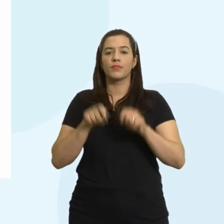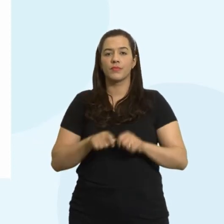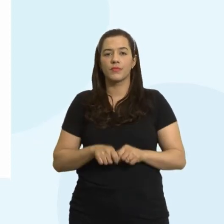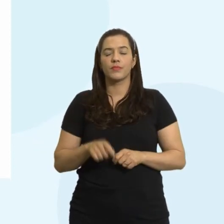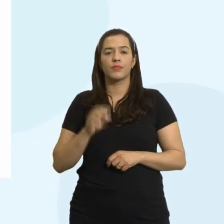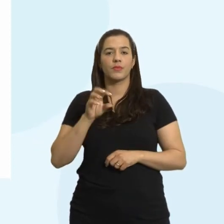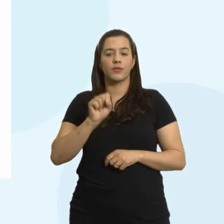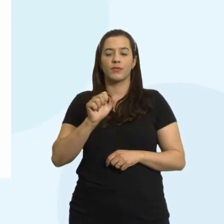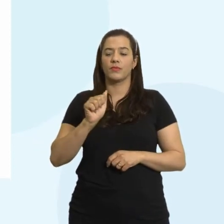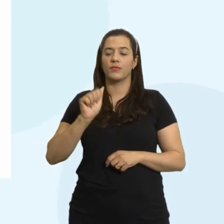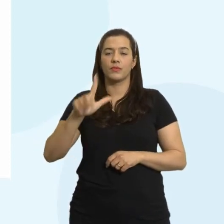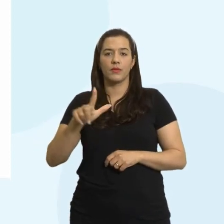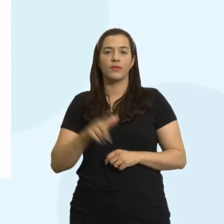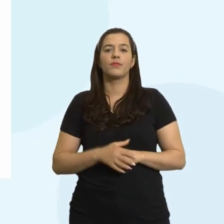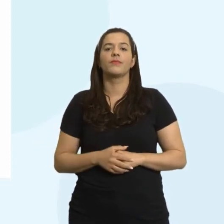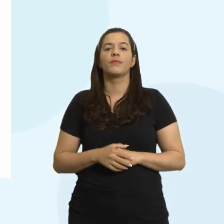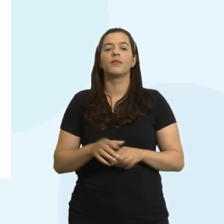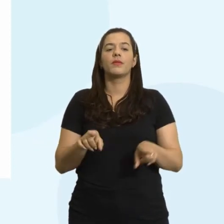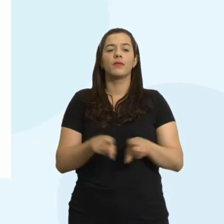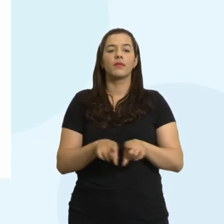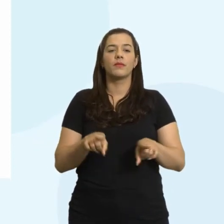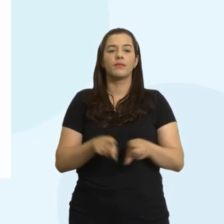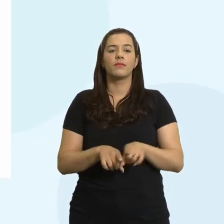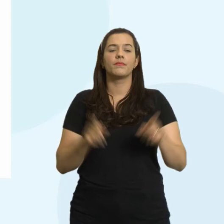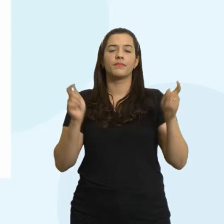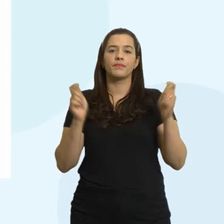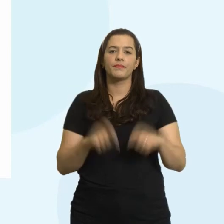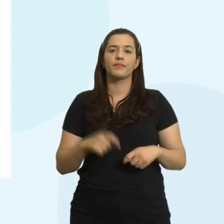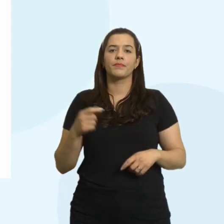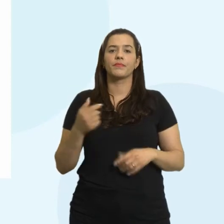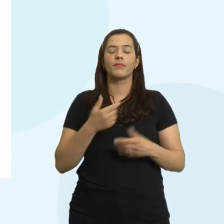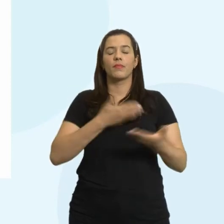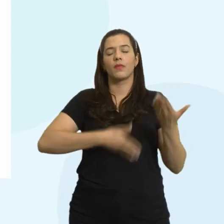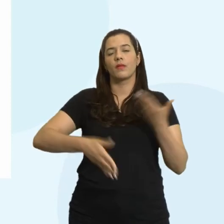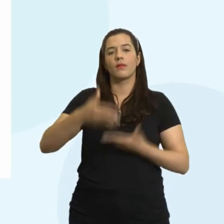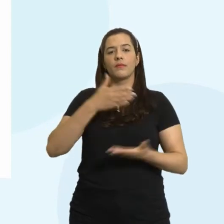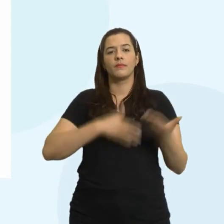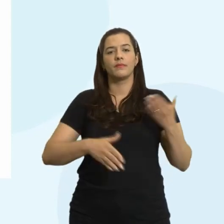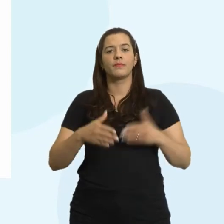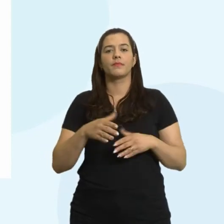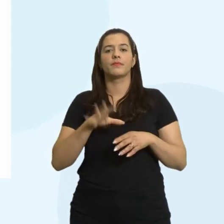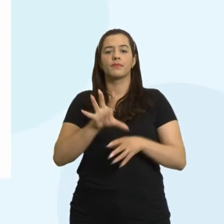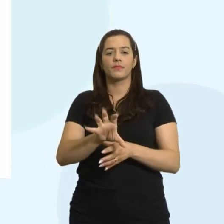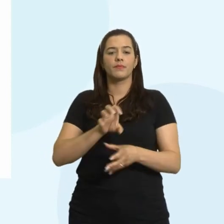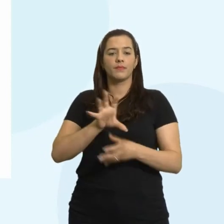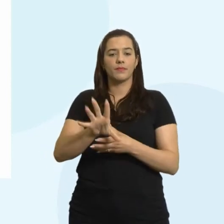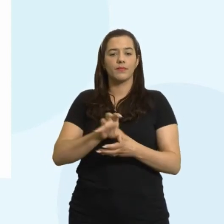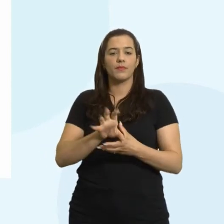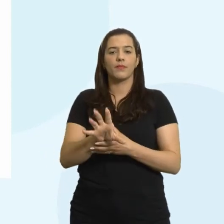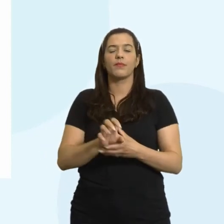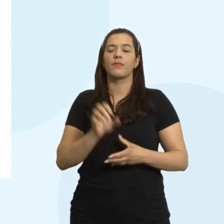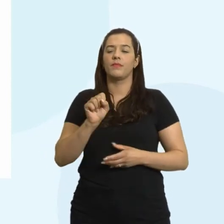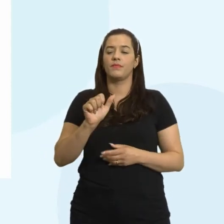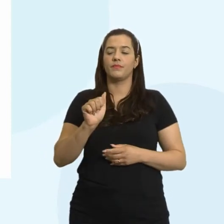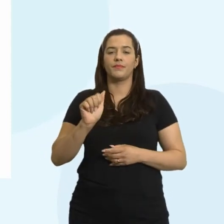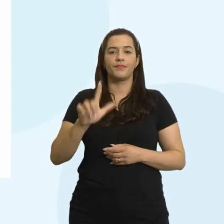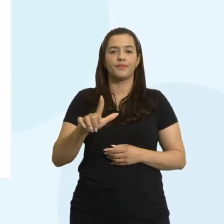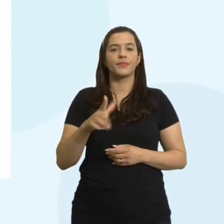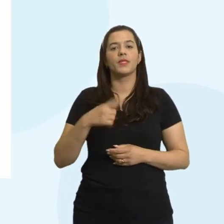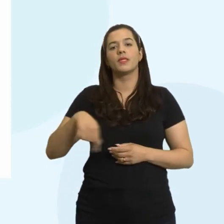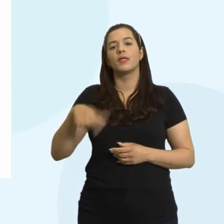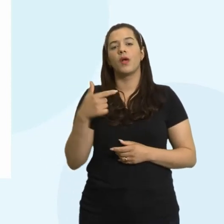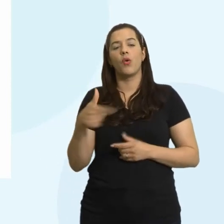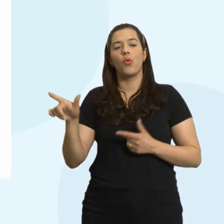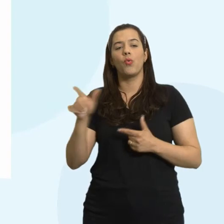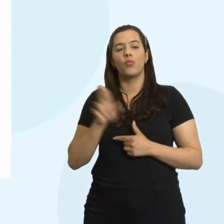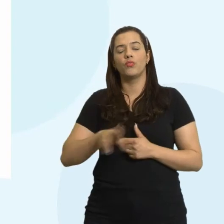sal, assim como os fatores que envolvem a extração do sal sem o uso